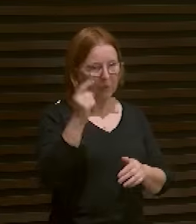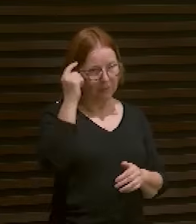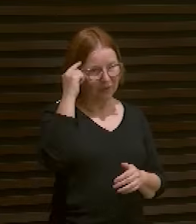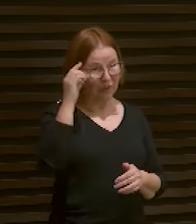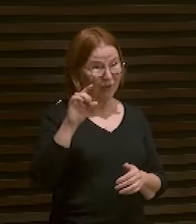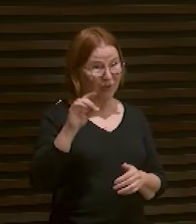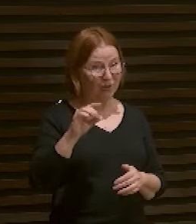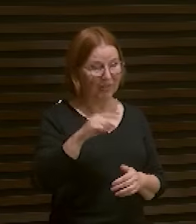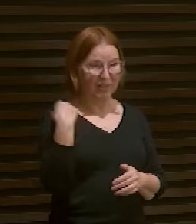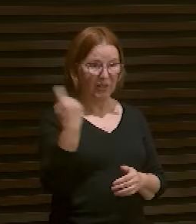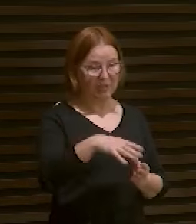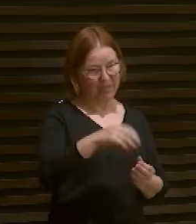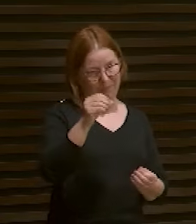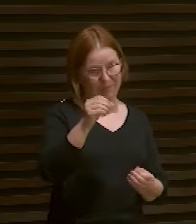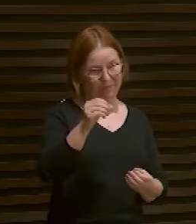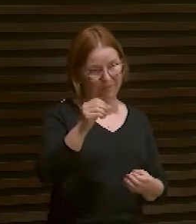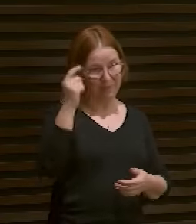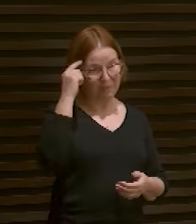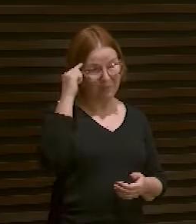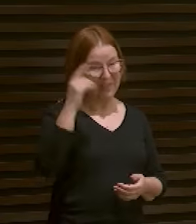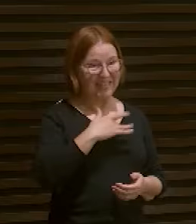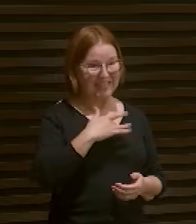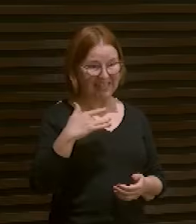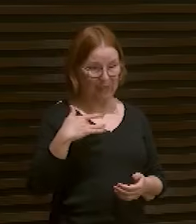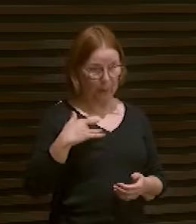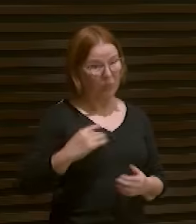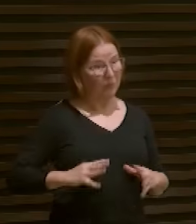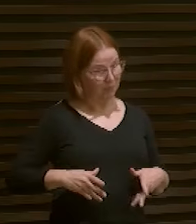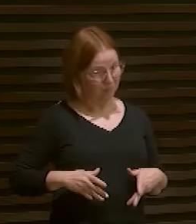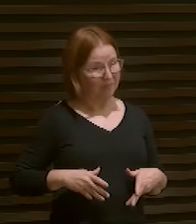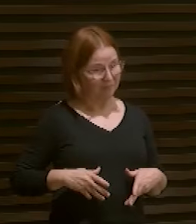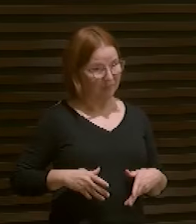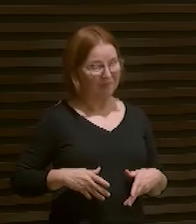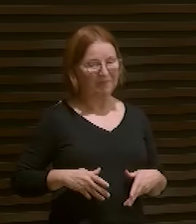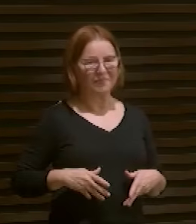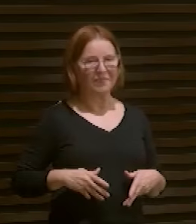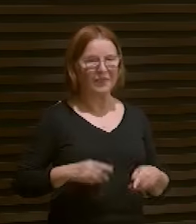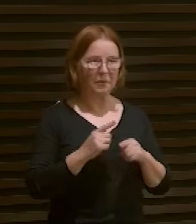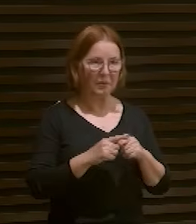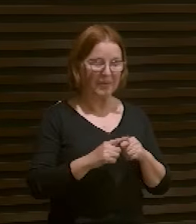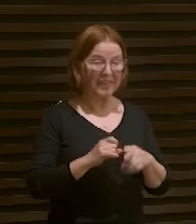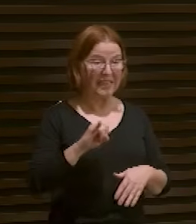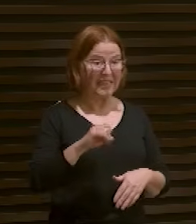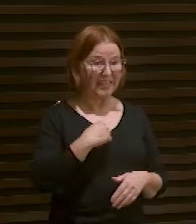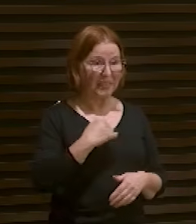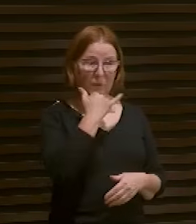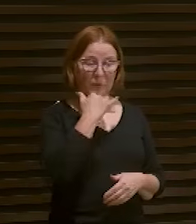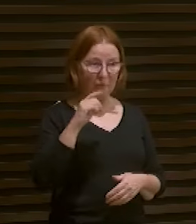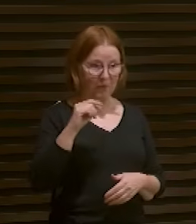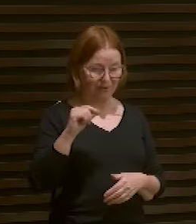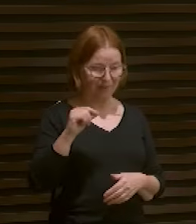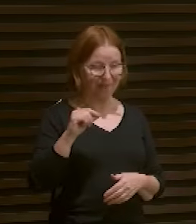irmão. Ele está pensando na saúde dos nossos corpos. Porque quando eu perdoo, com o